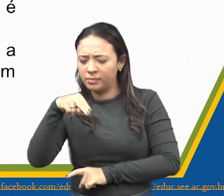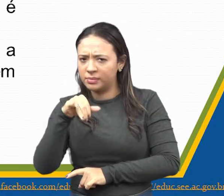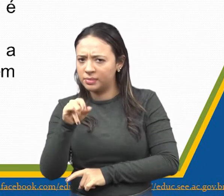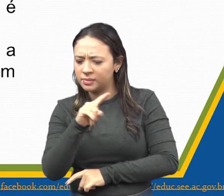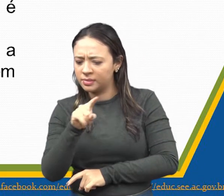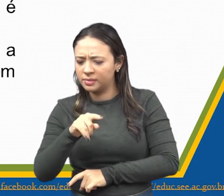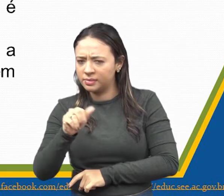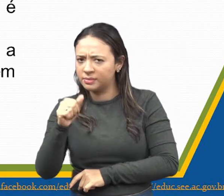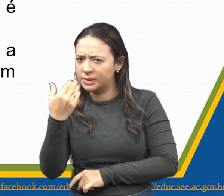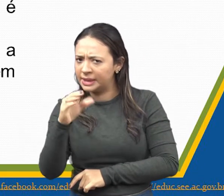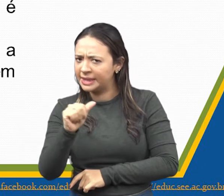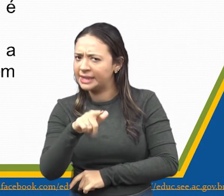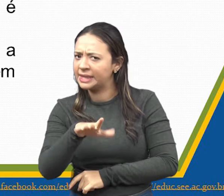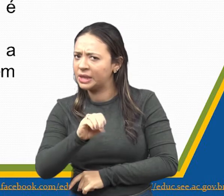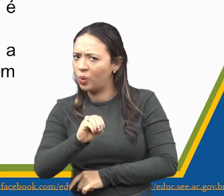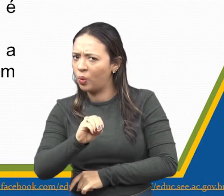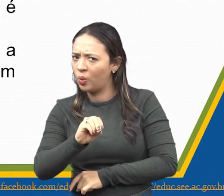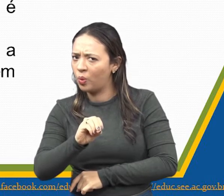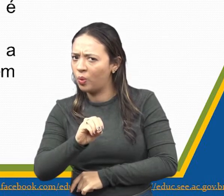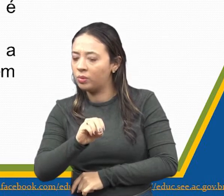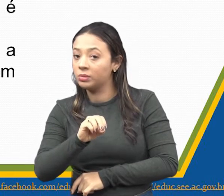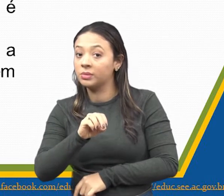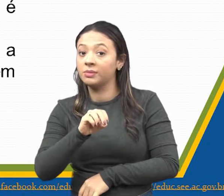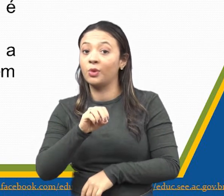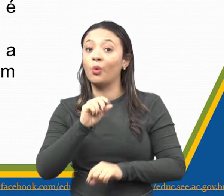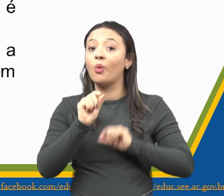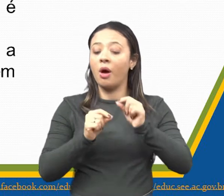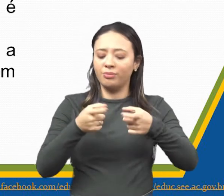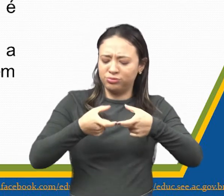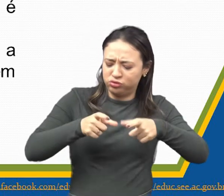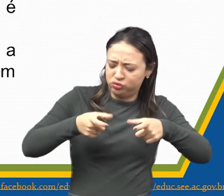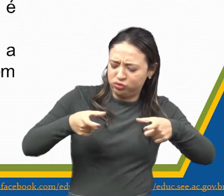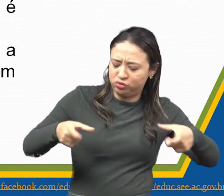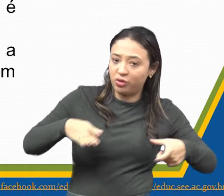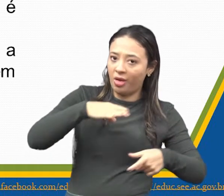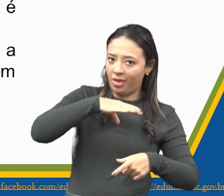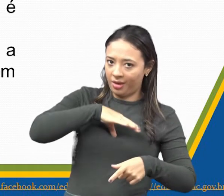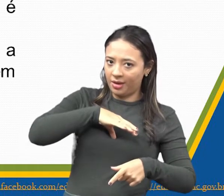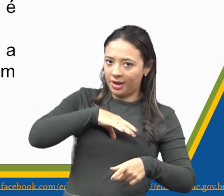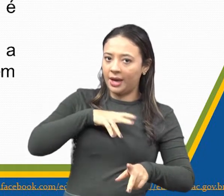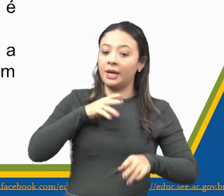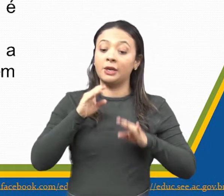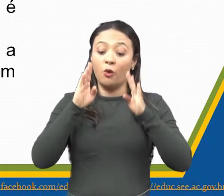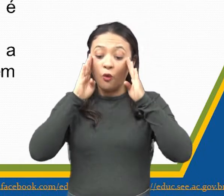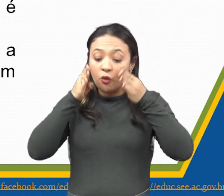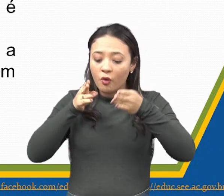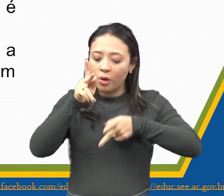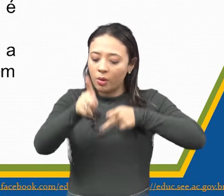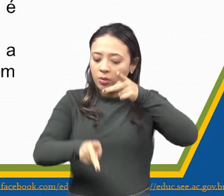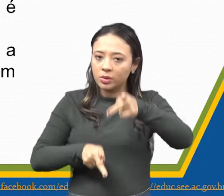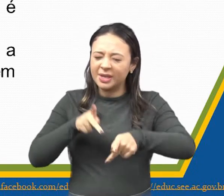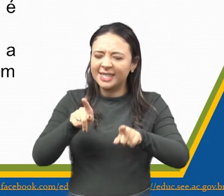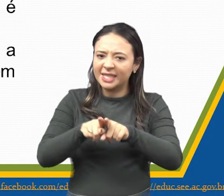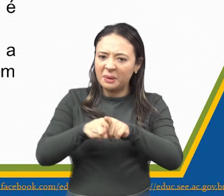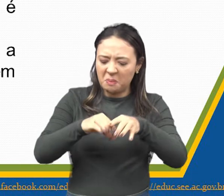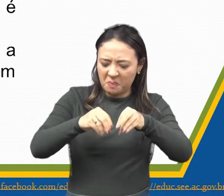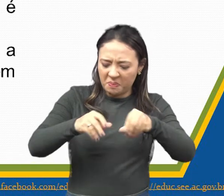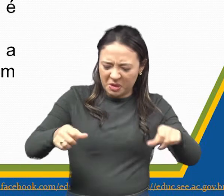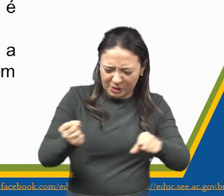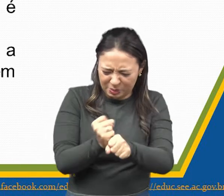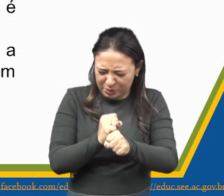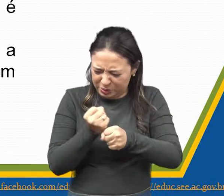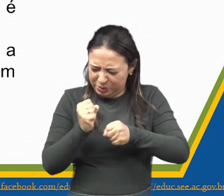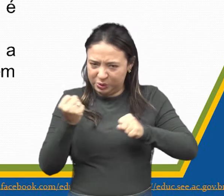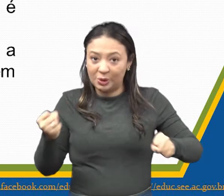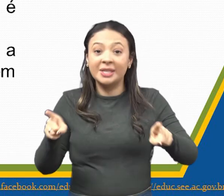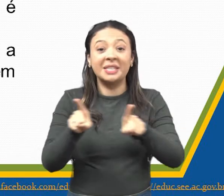informação? Que esse crescimento das cidades, tanto em população quanto em extensão territorial,